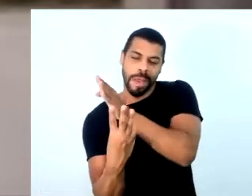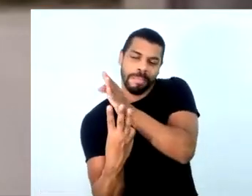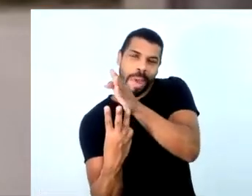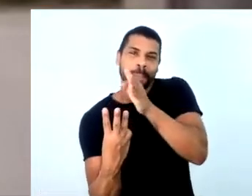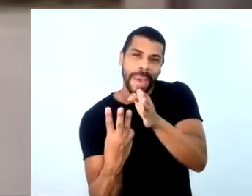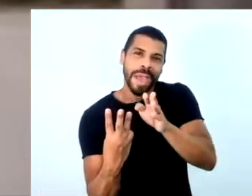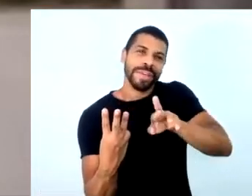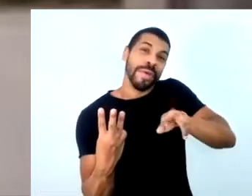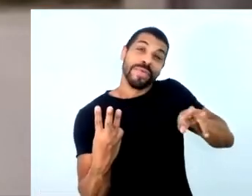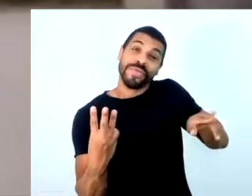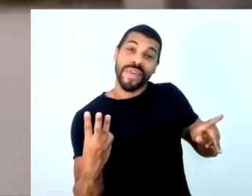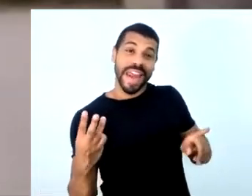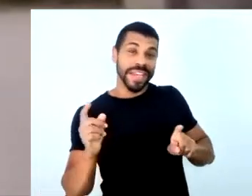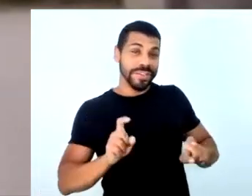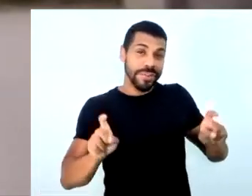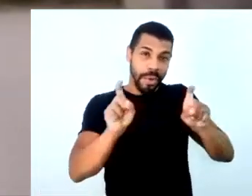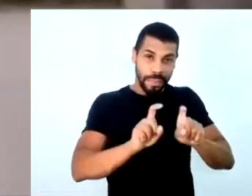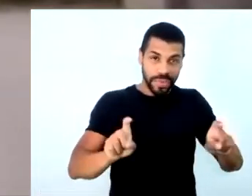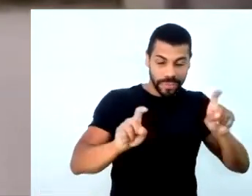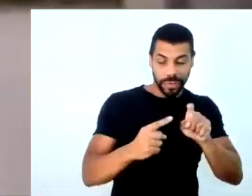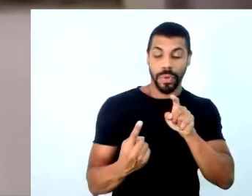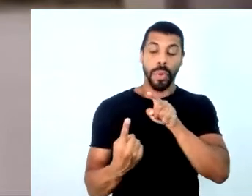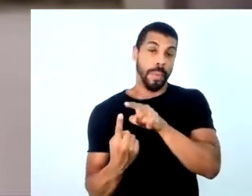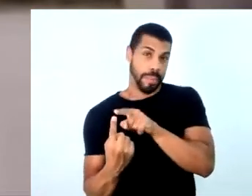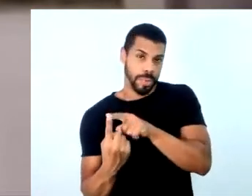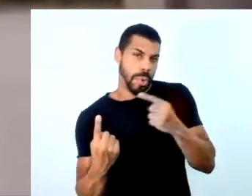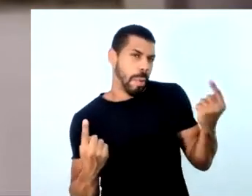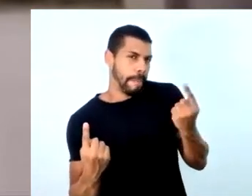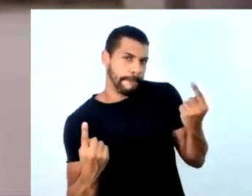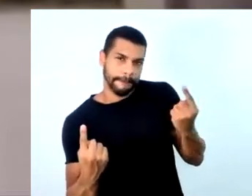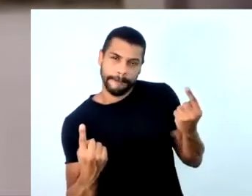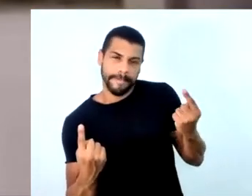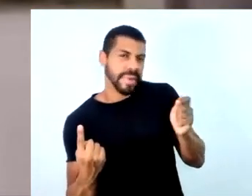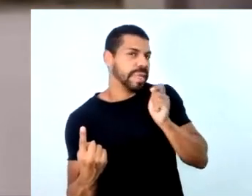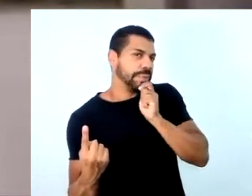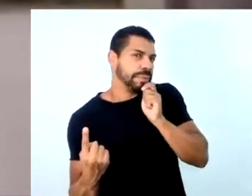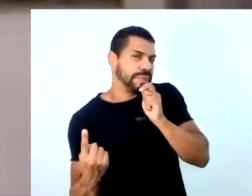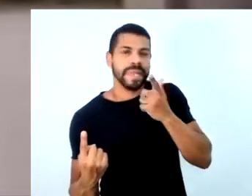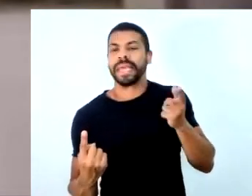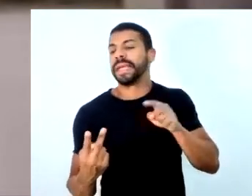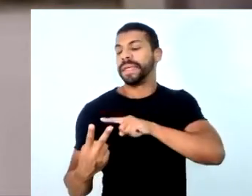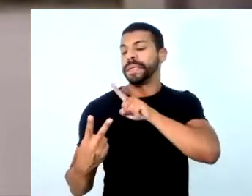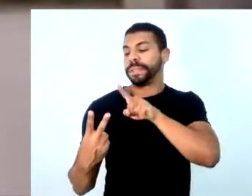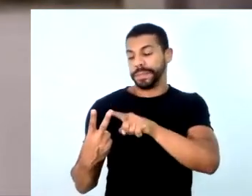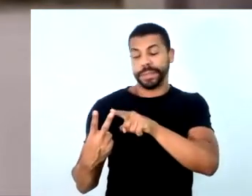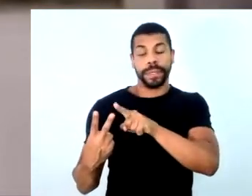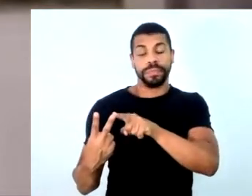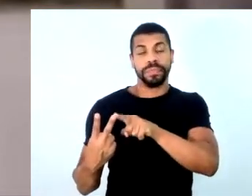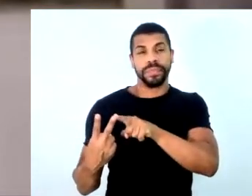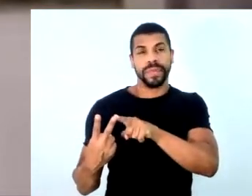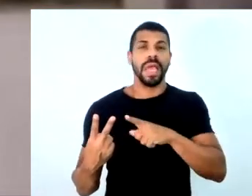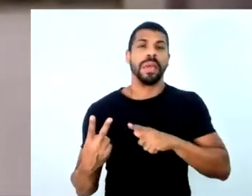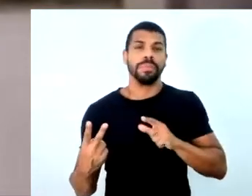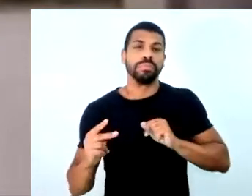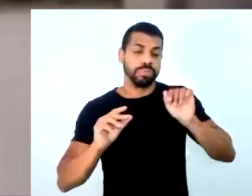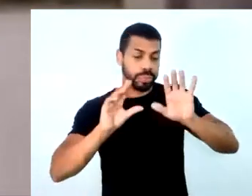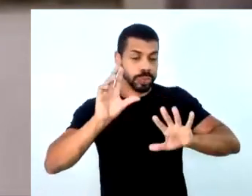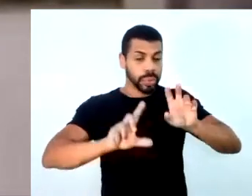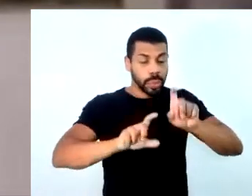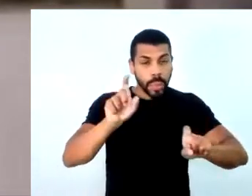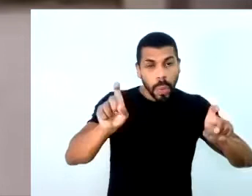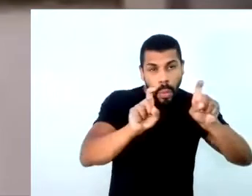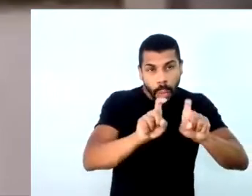montado num software diferente, num computador diferente. O Pluft foi montado no Avid, o Divinas Divas